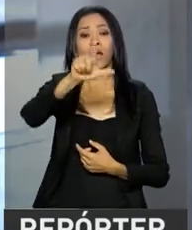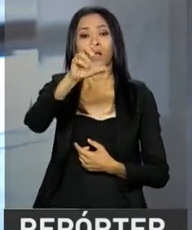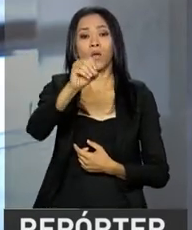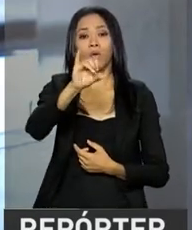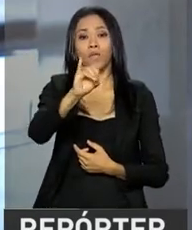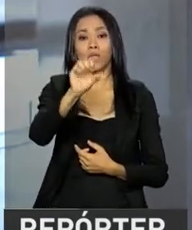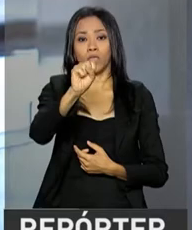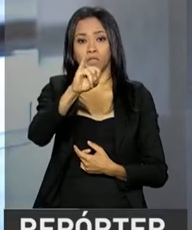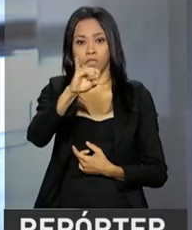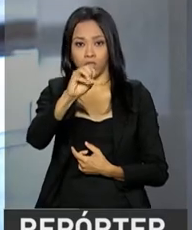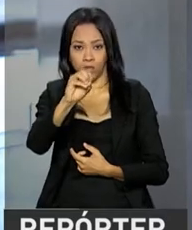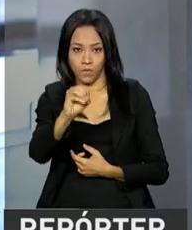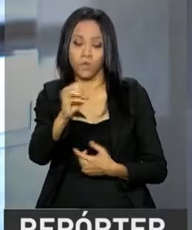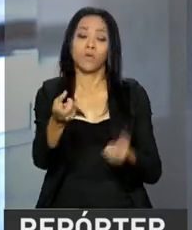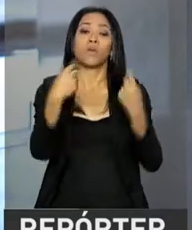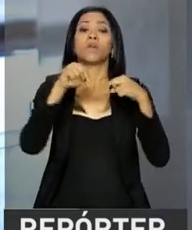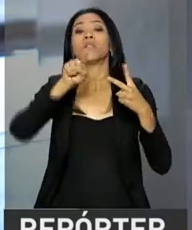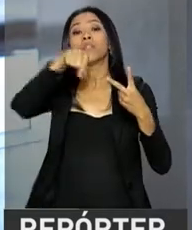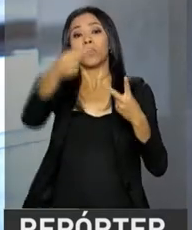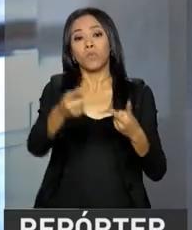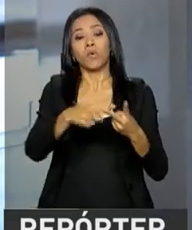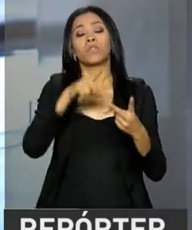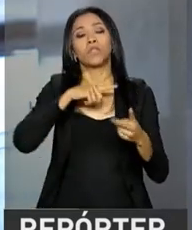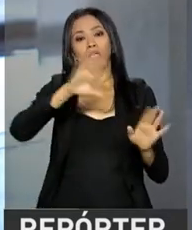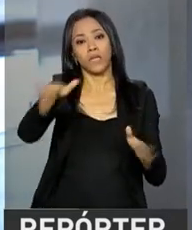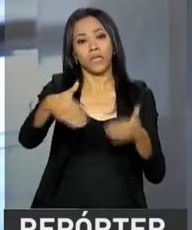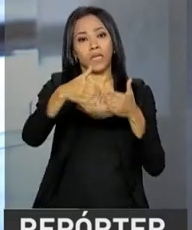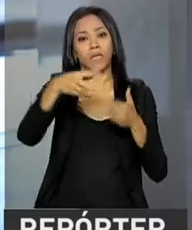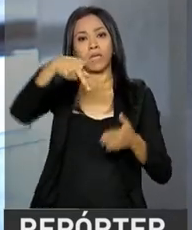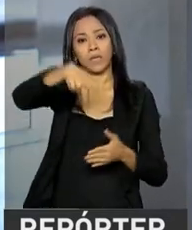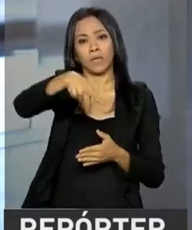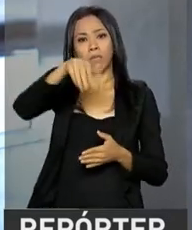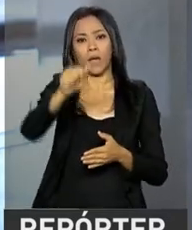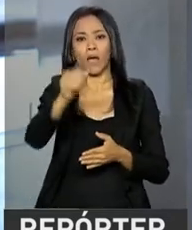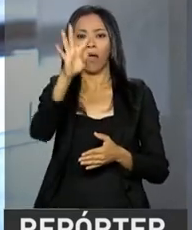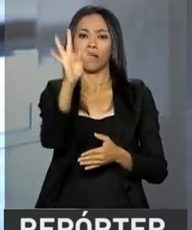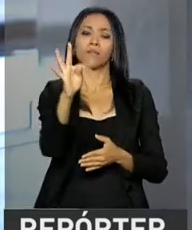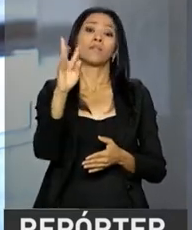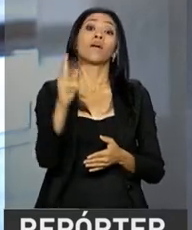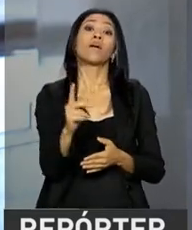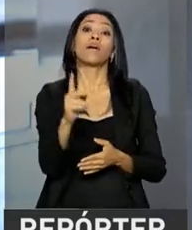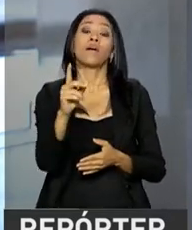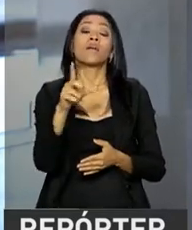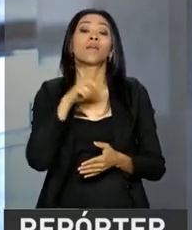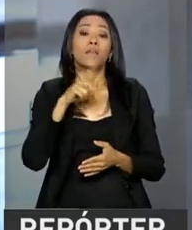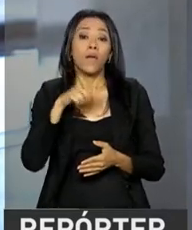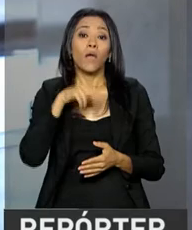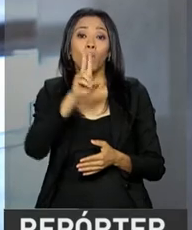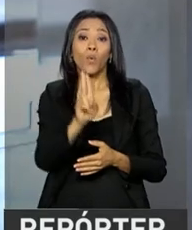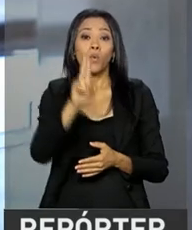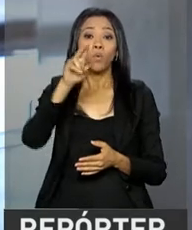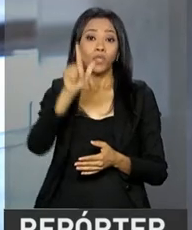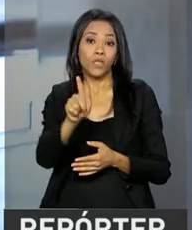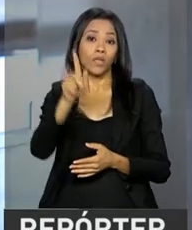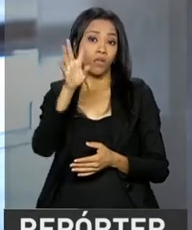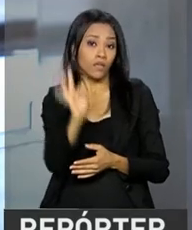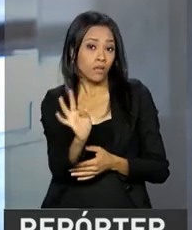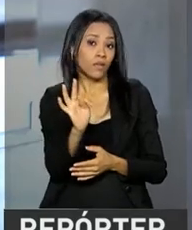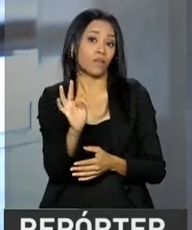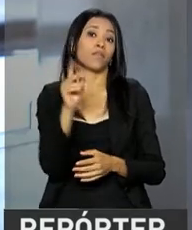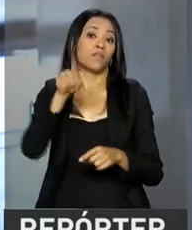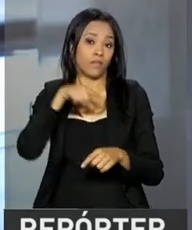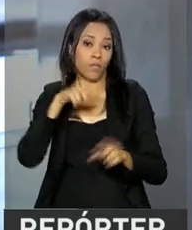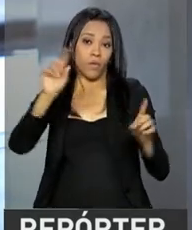seguida o presidente recebe ricardo patah representante da o gt união geral dos trabalhadores à